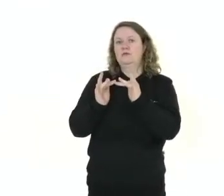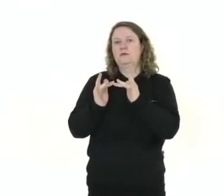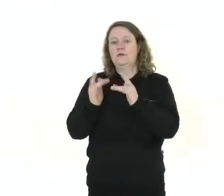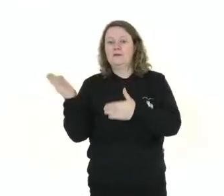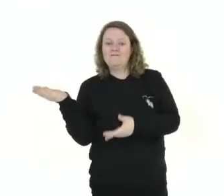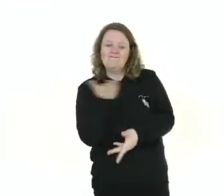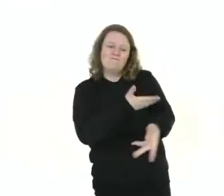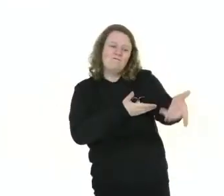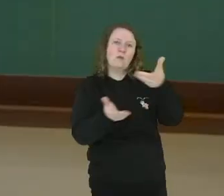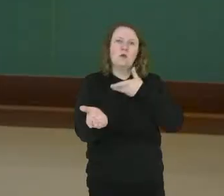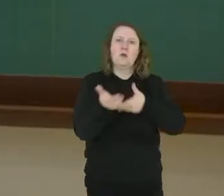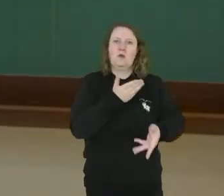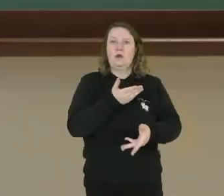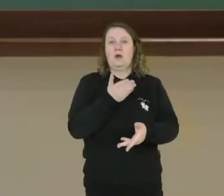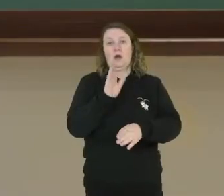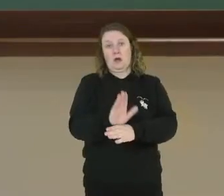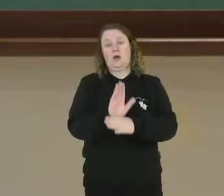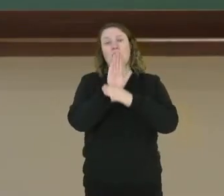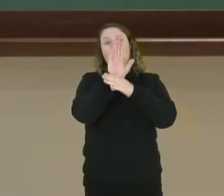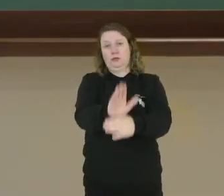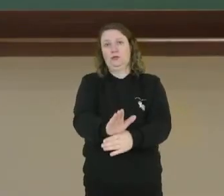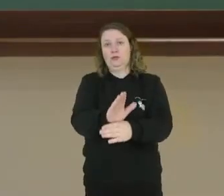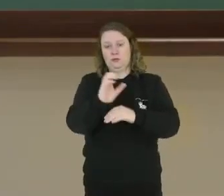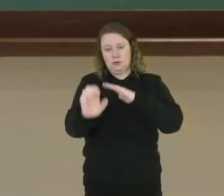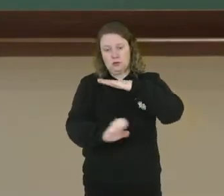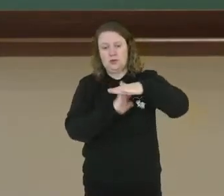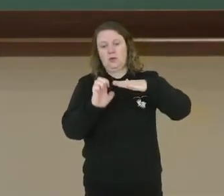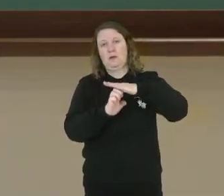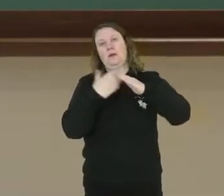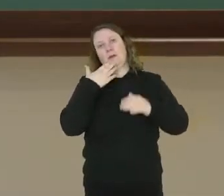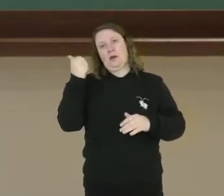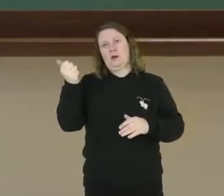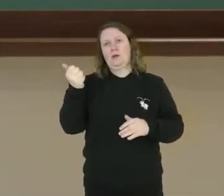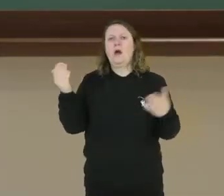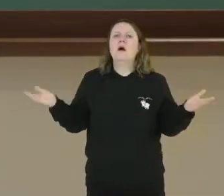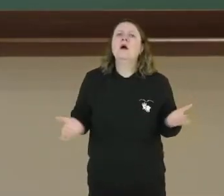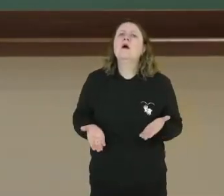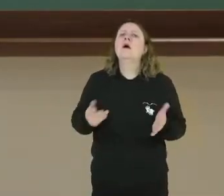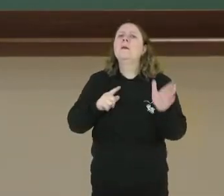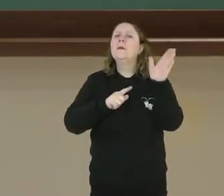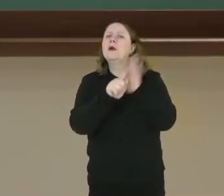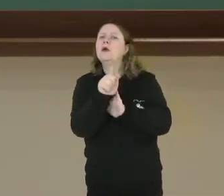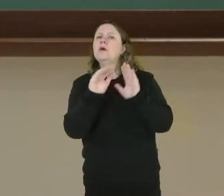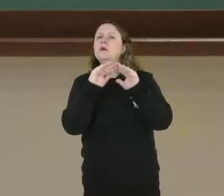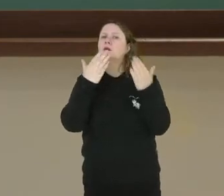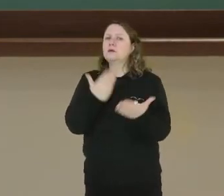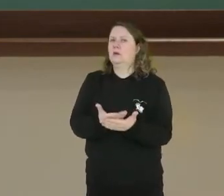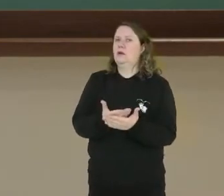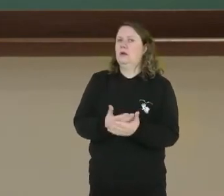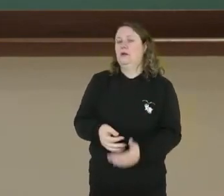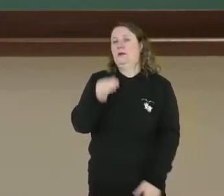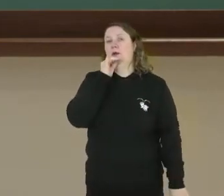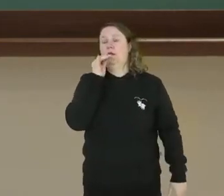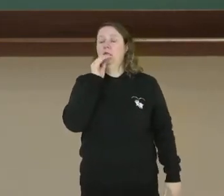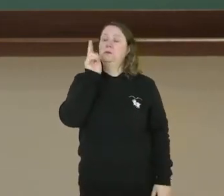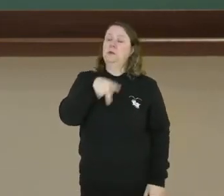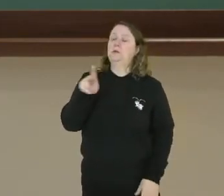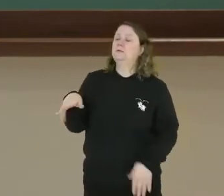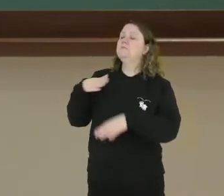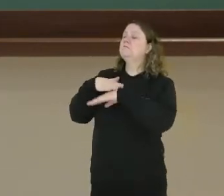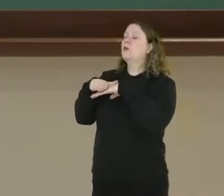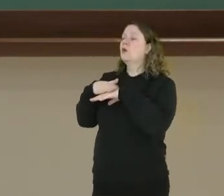é extremamente positiva. E lá na escola, como é que fazemos essa sintonia? Então, o professor está conversando com vocês